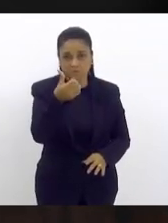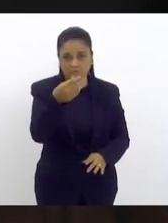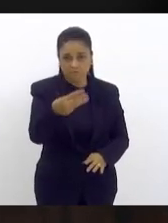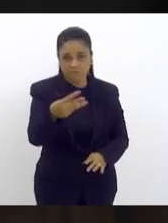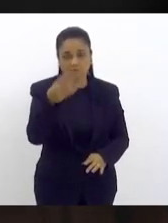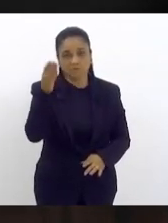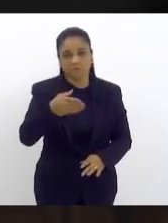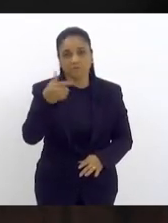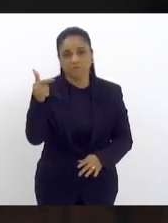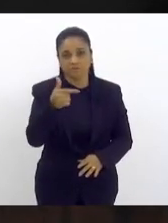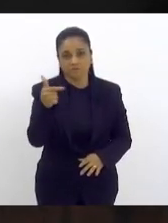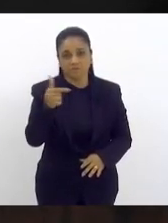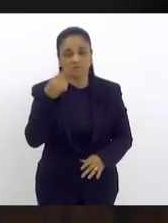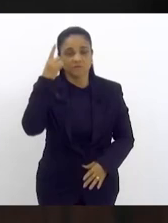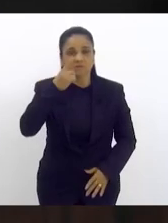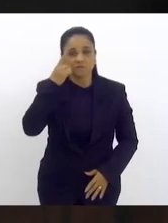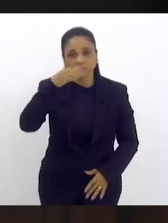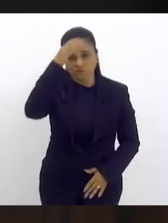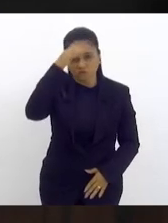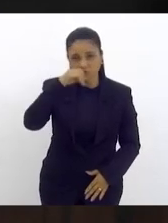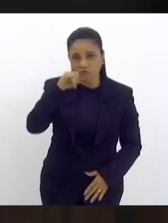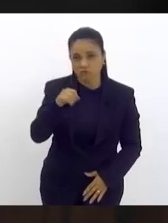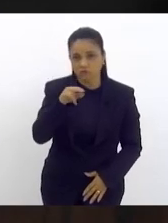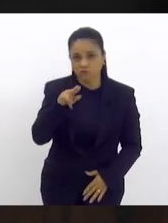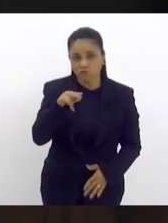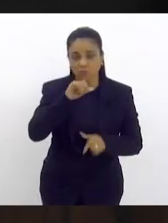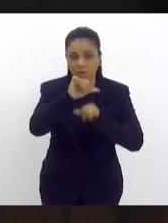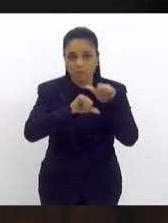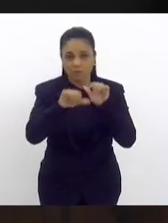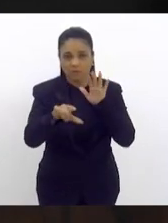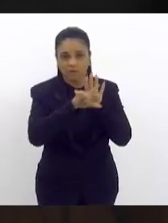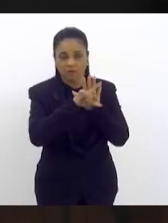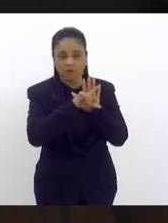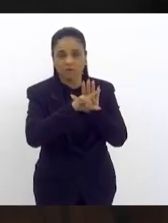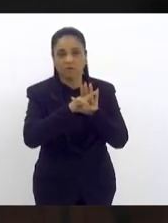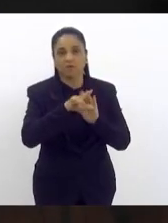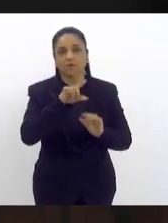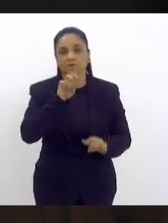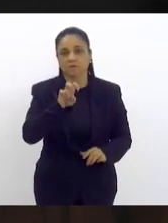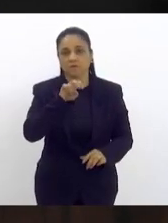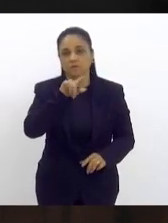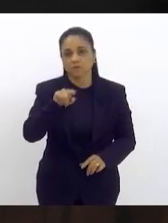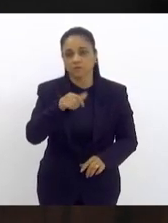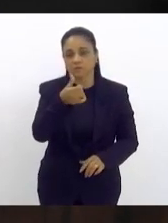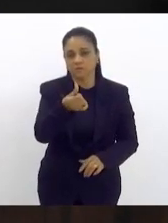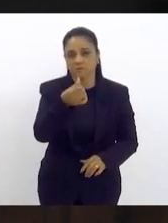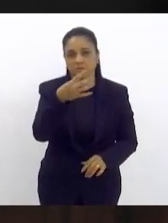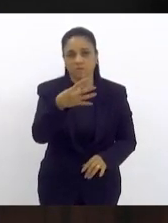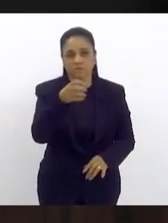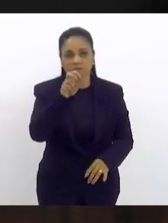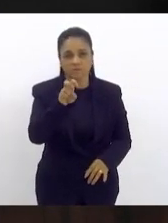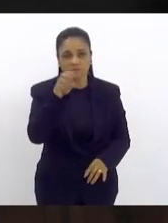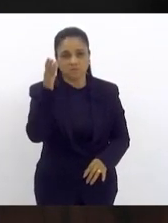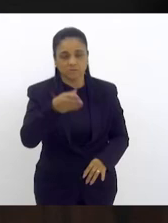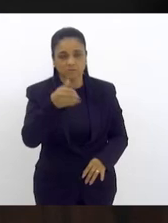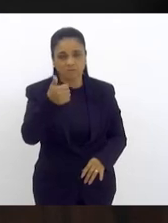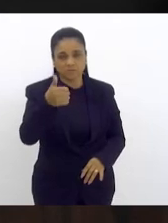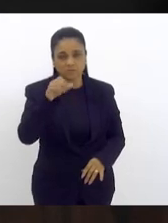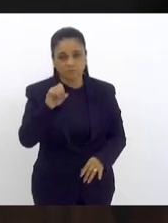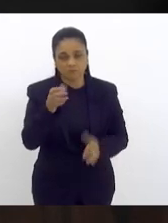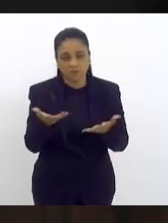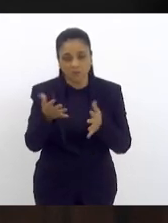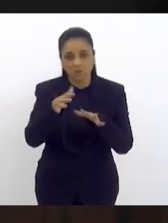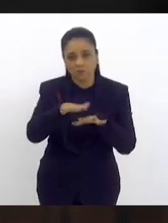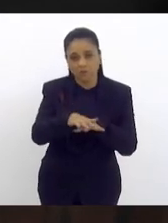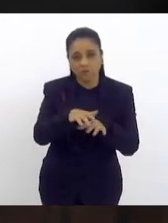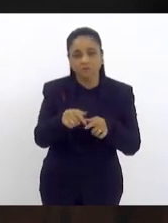2022 da Deputado tia Ju que altera a lei número 5.645 2010 para incluir